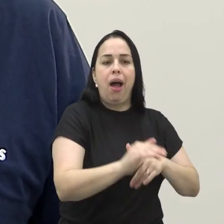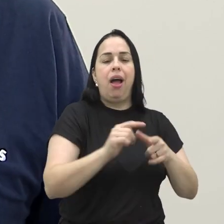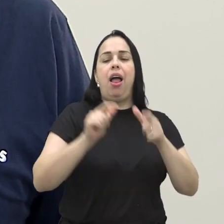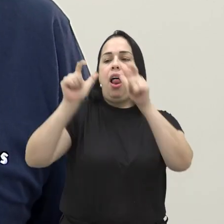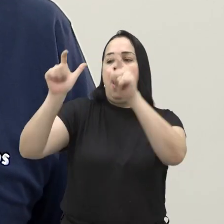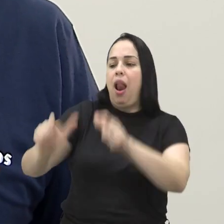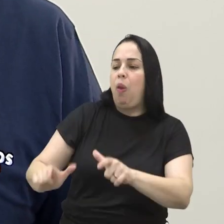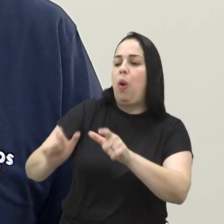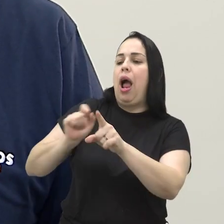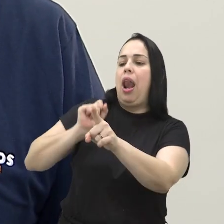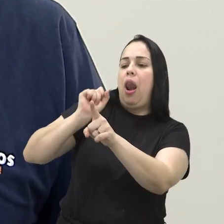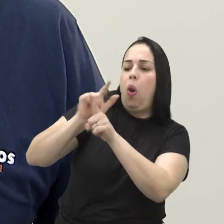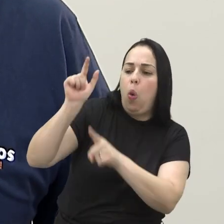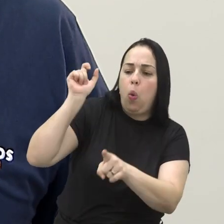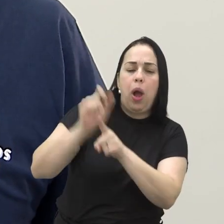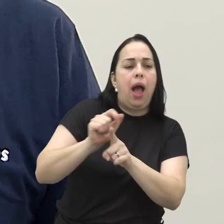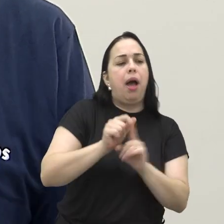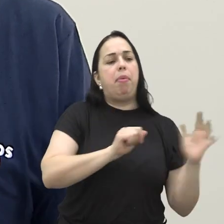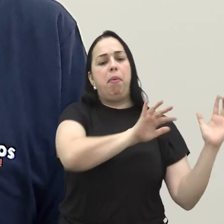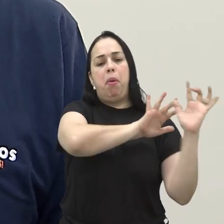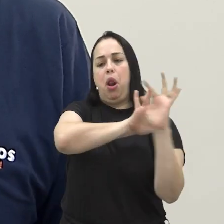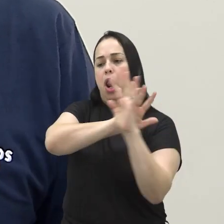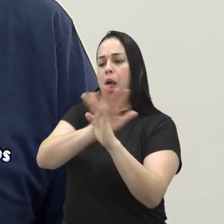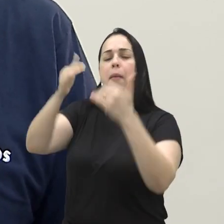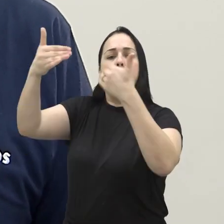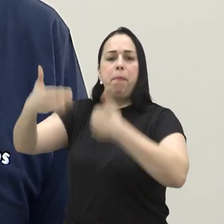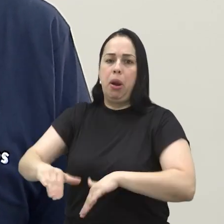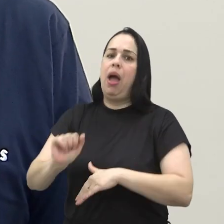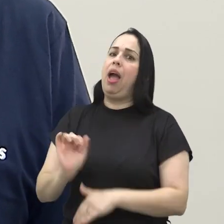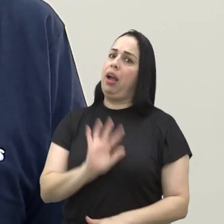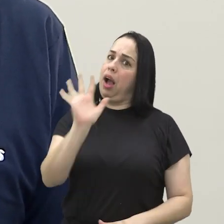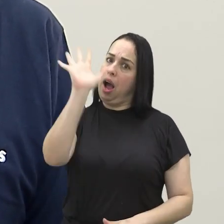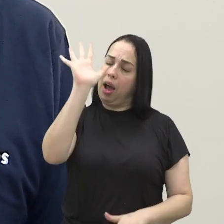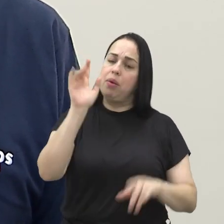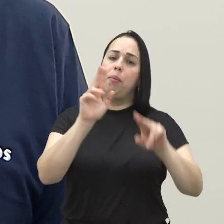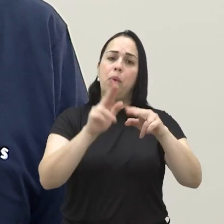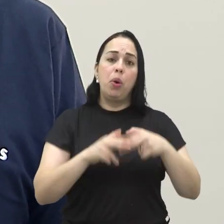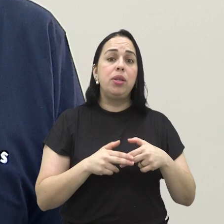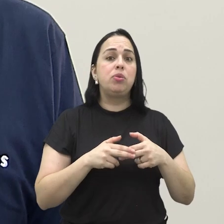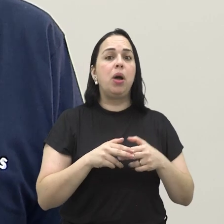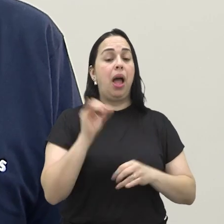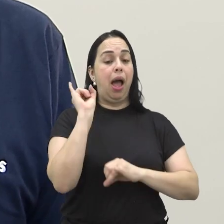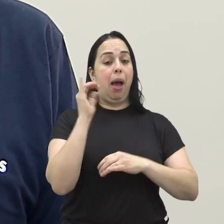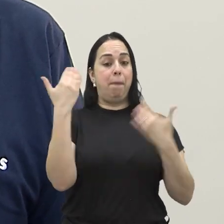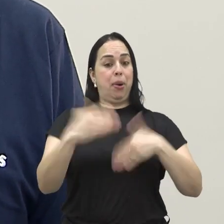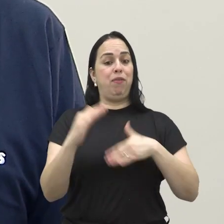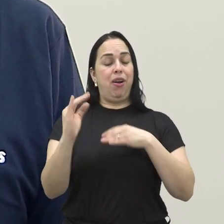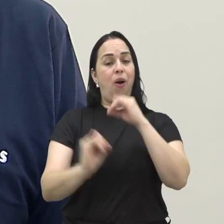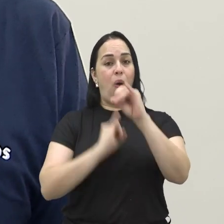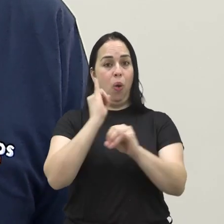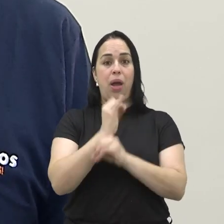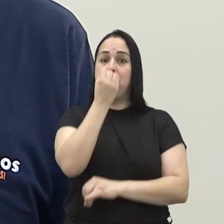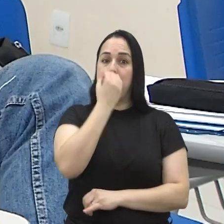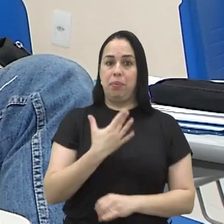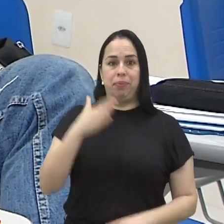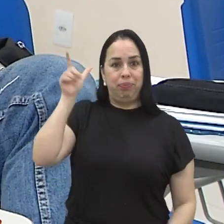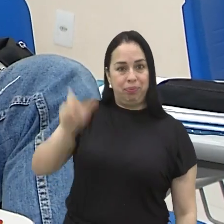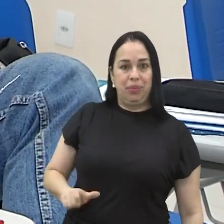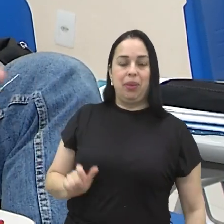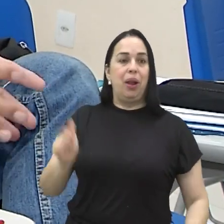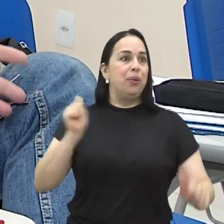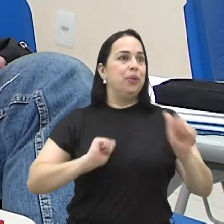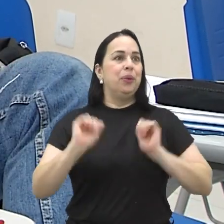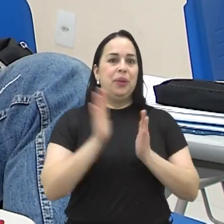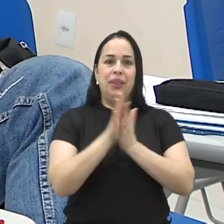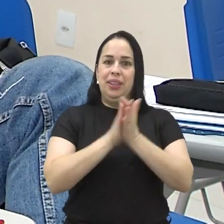concurso, alugar espaço físico, ter pessoal, isso é um custo muito alto. Então eu vejo com bons olhos essa nova lei. O